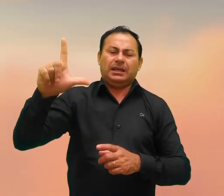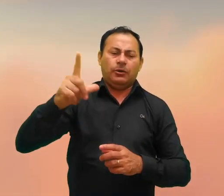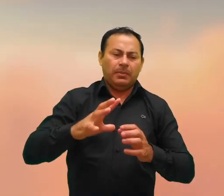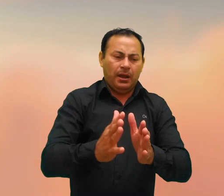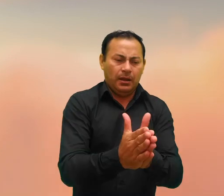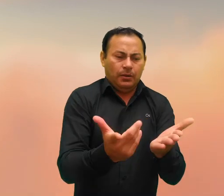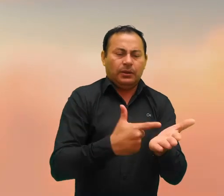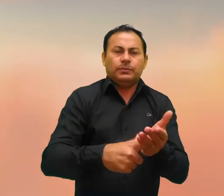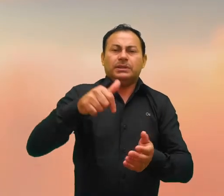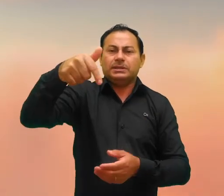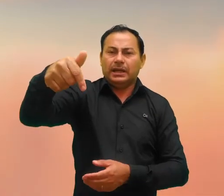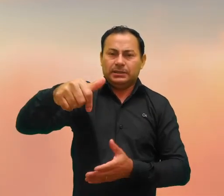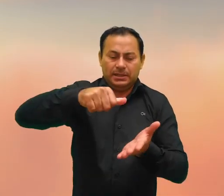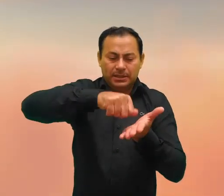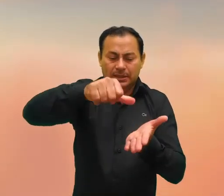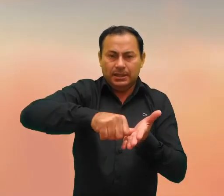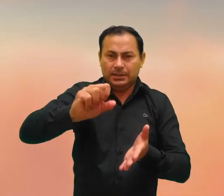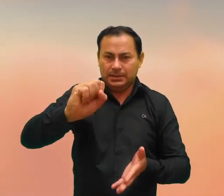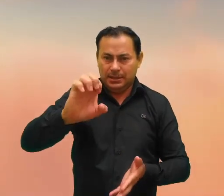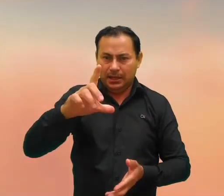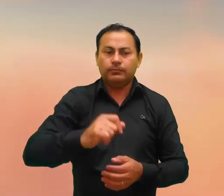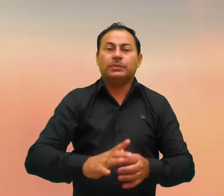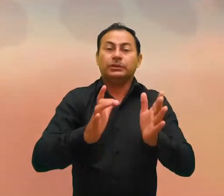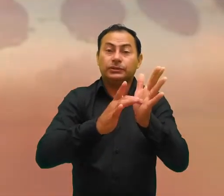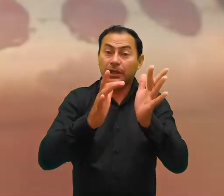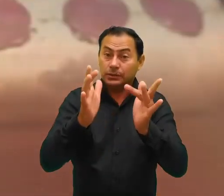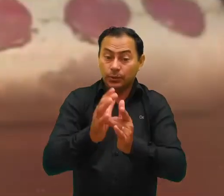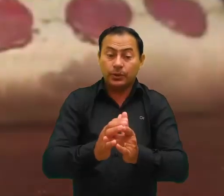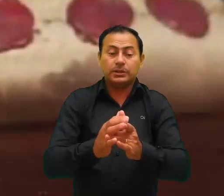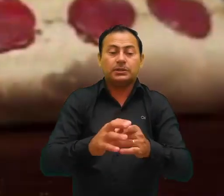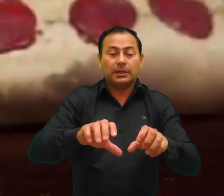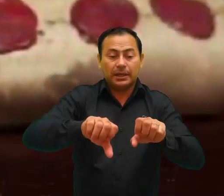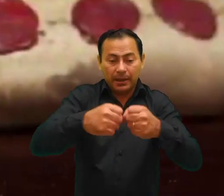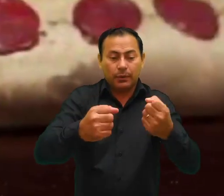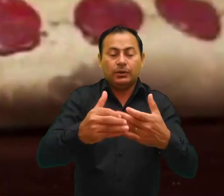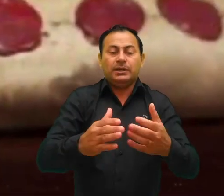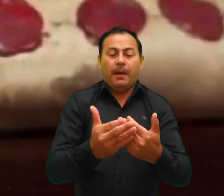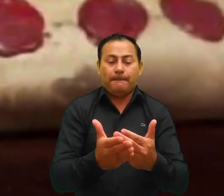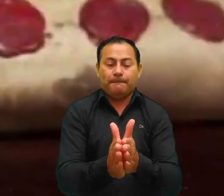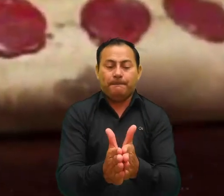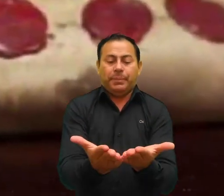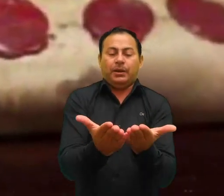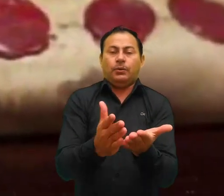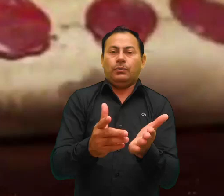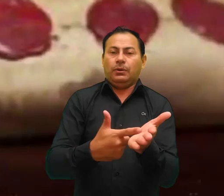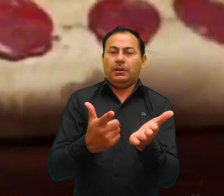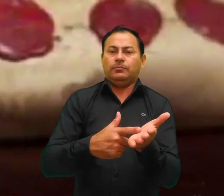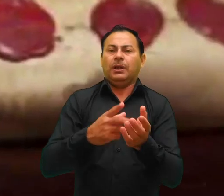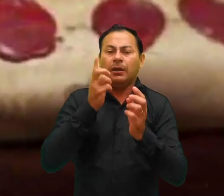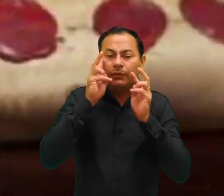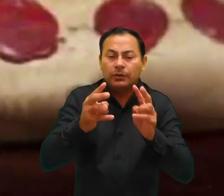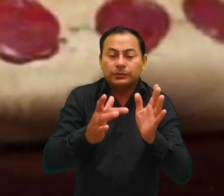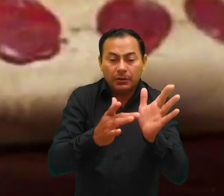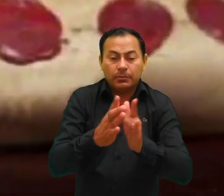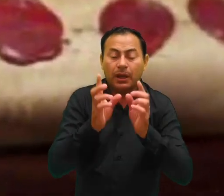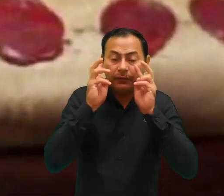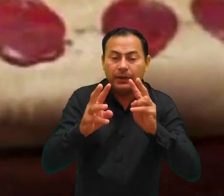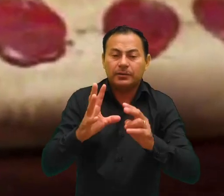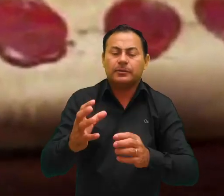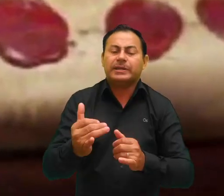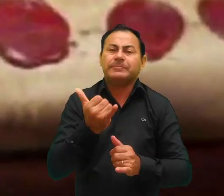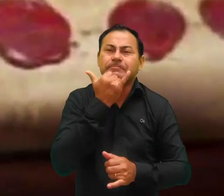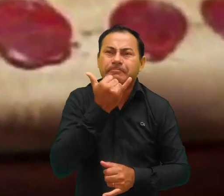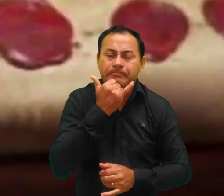livro e os seus 7 selos. Jesus quebrou os selos e abriu o livro. Ele viu o quanto lhe custaria para